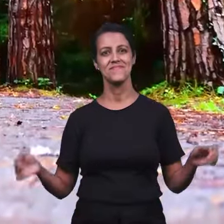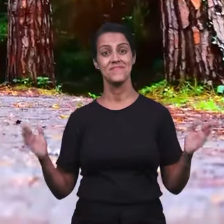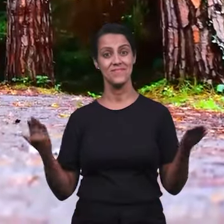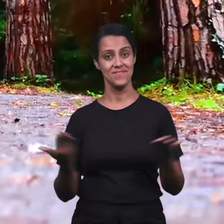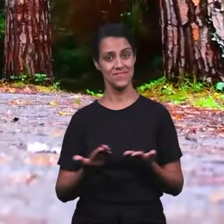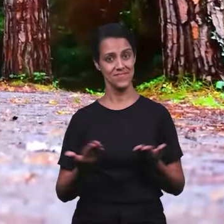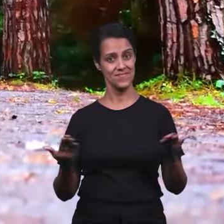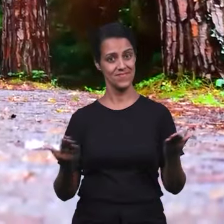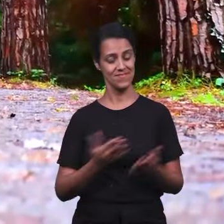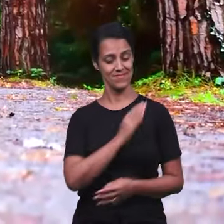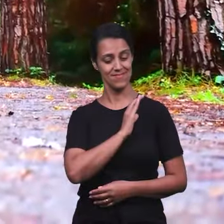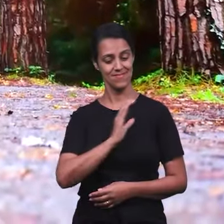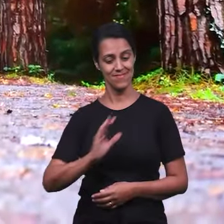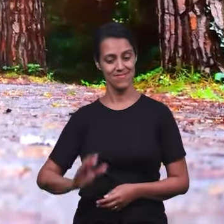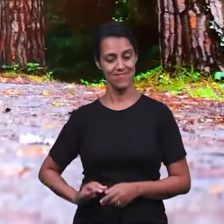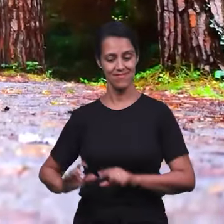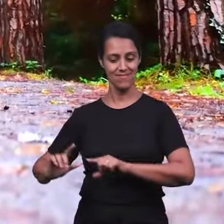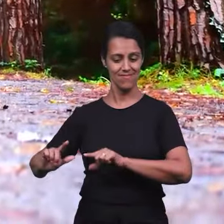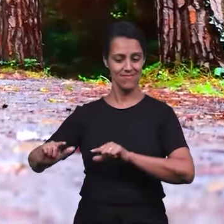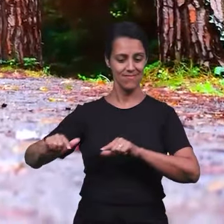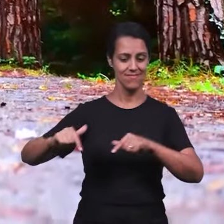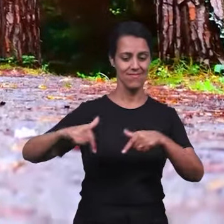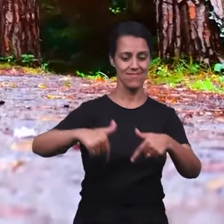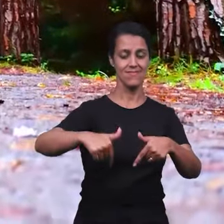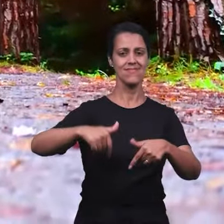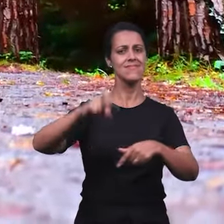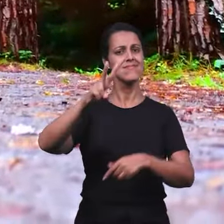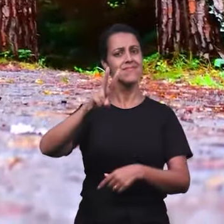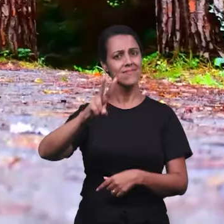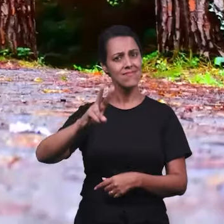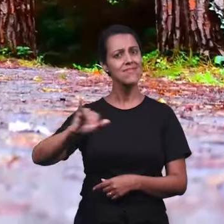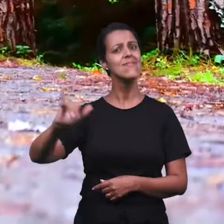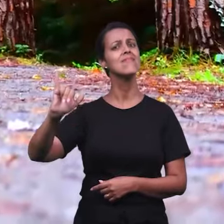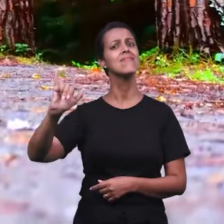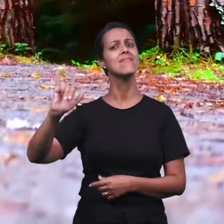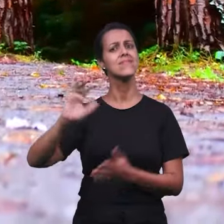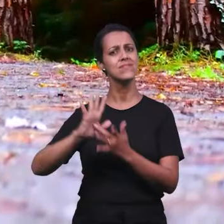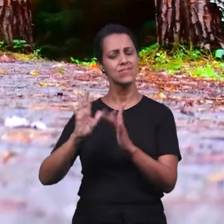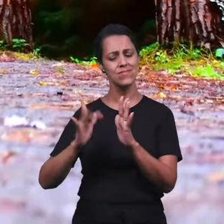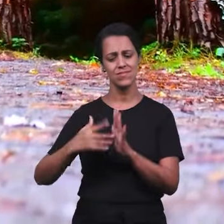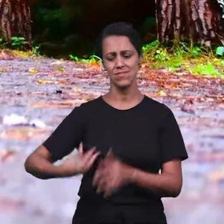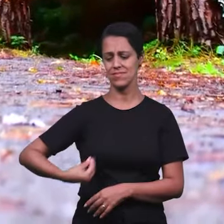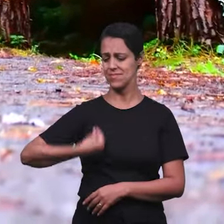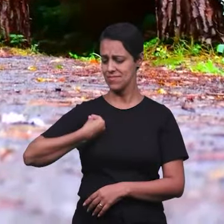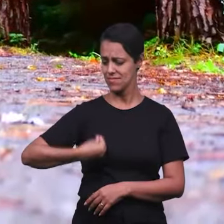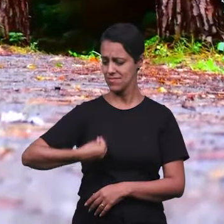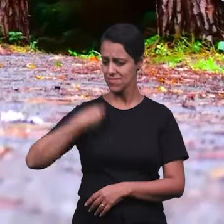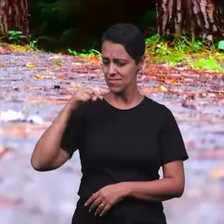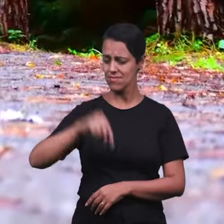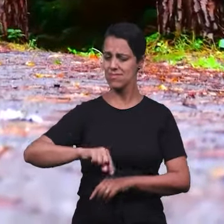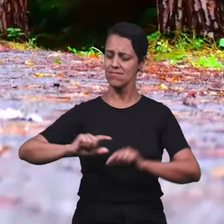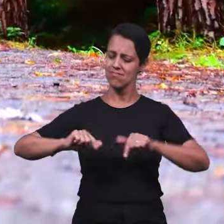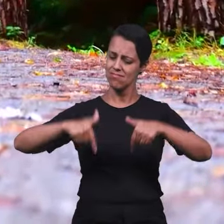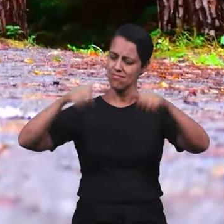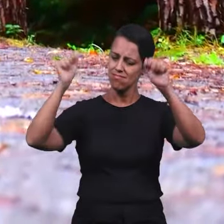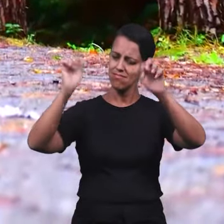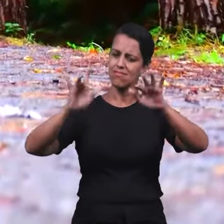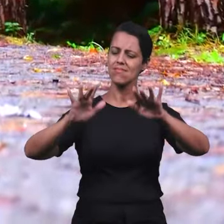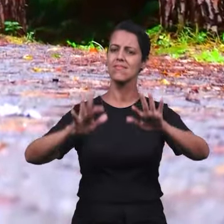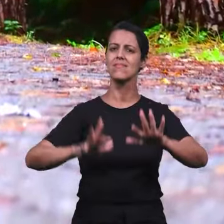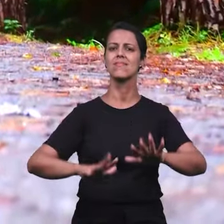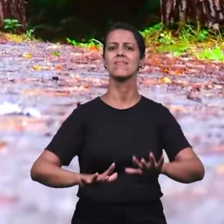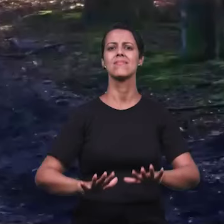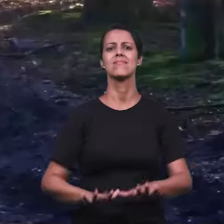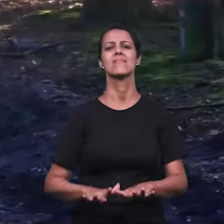passar vaios Passos passar passar de